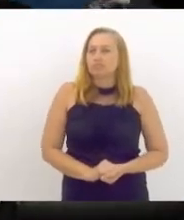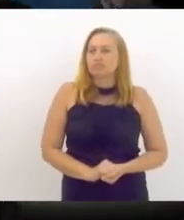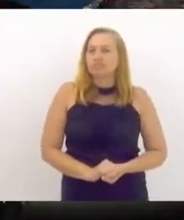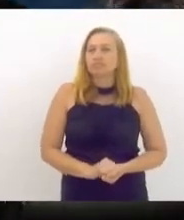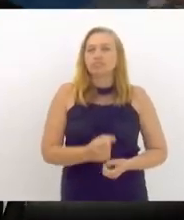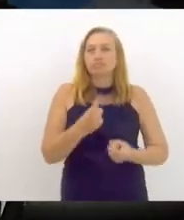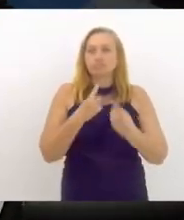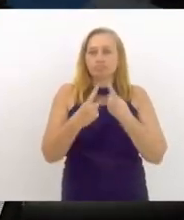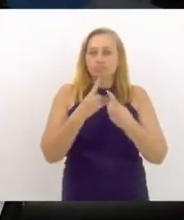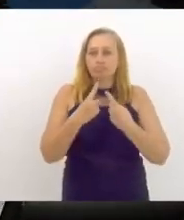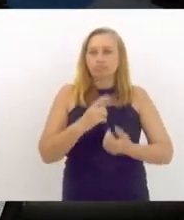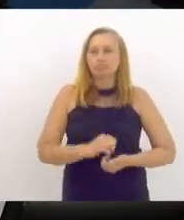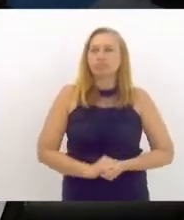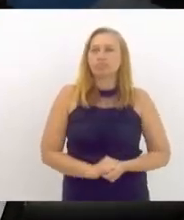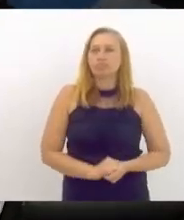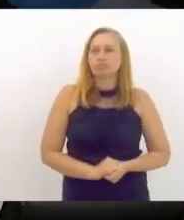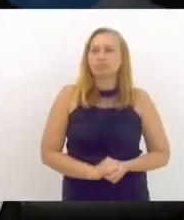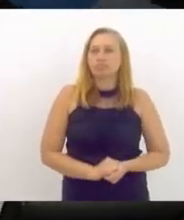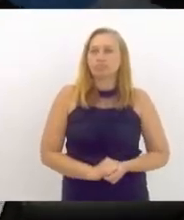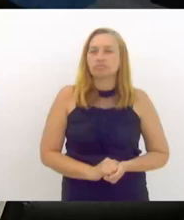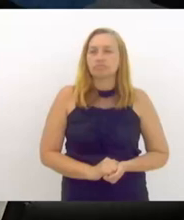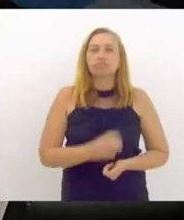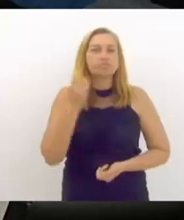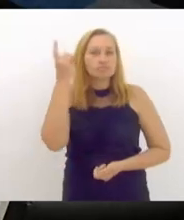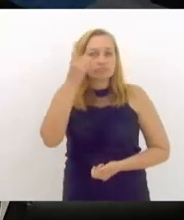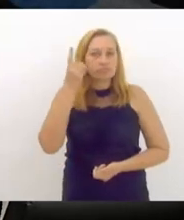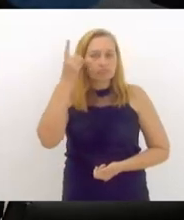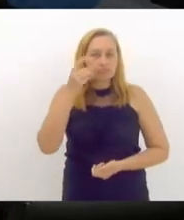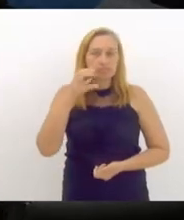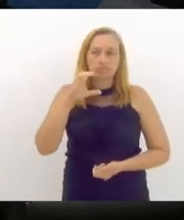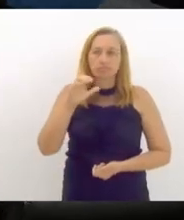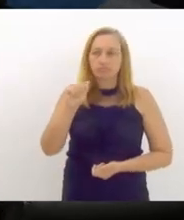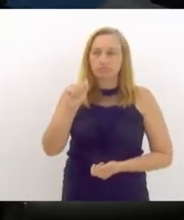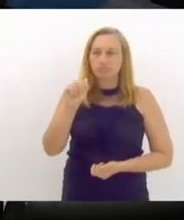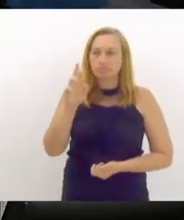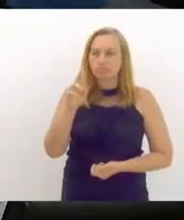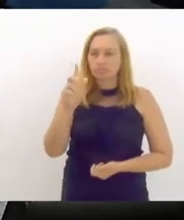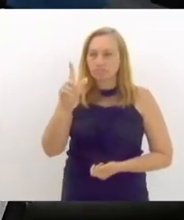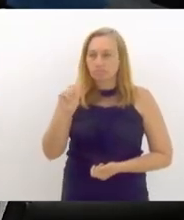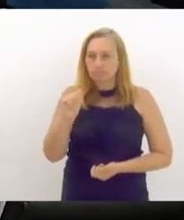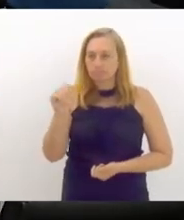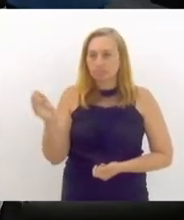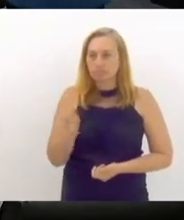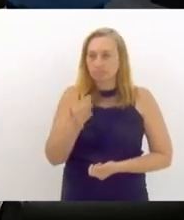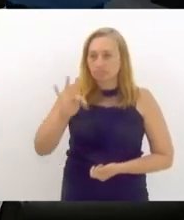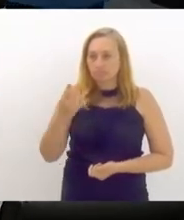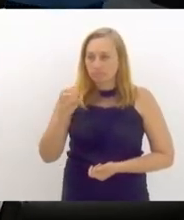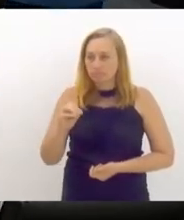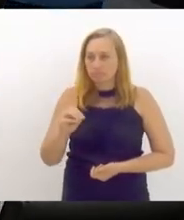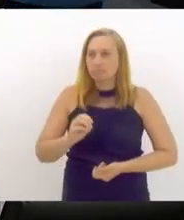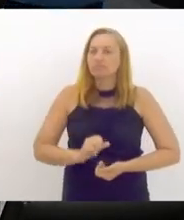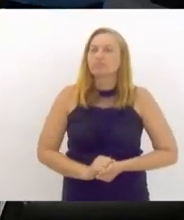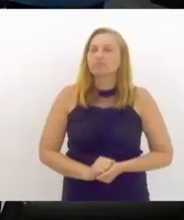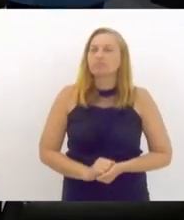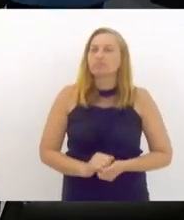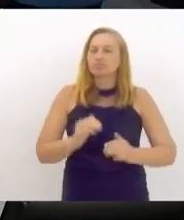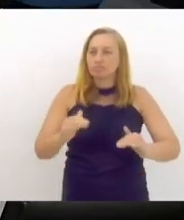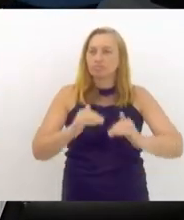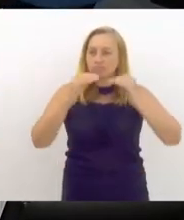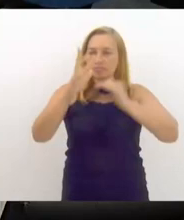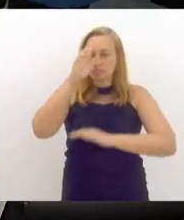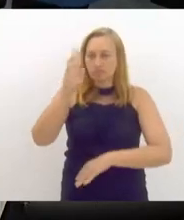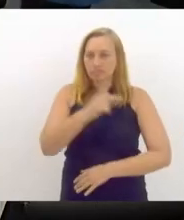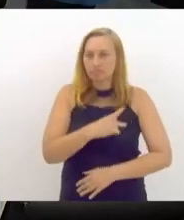Para discutir, querida deputada Carla Machado. Excelentíssimo senhor presidente Rodrigo